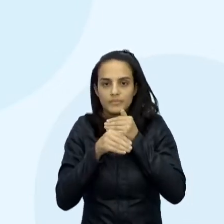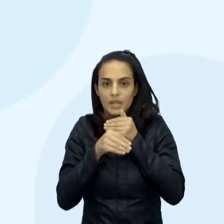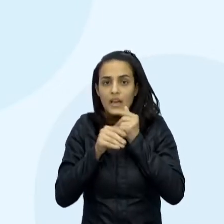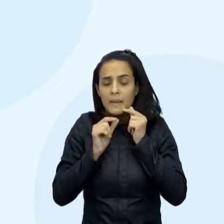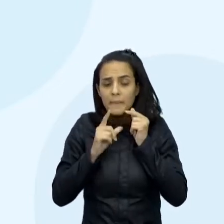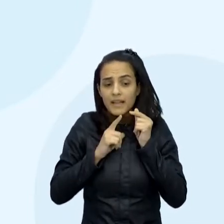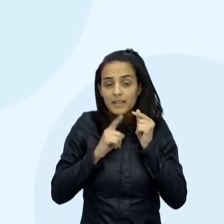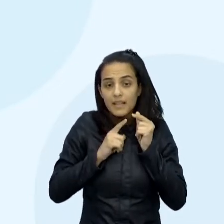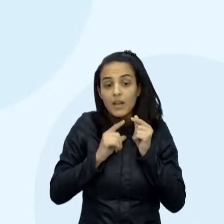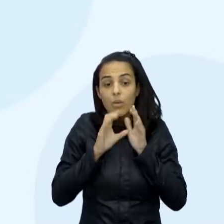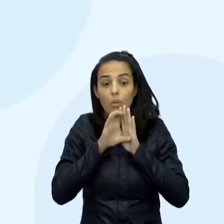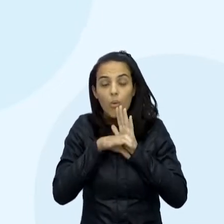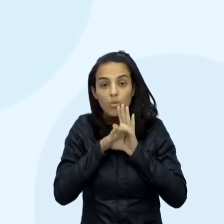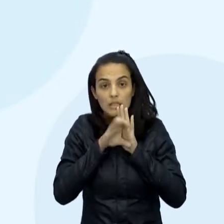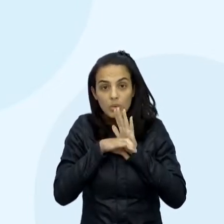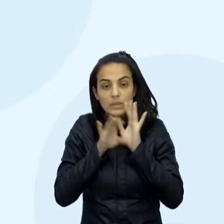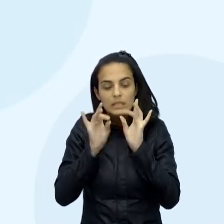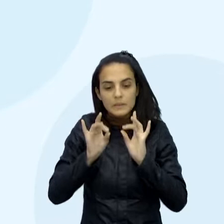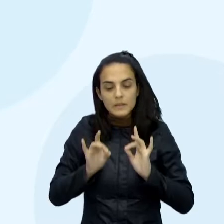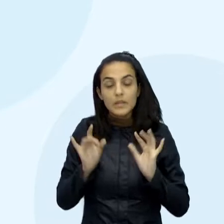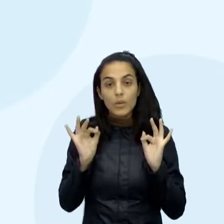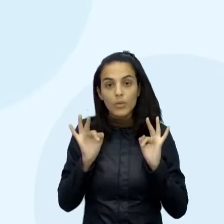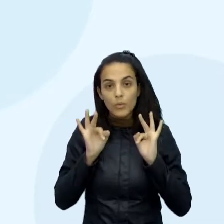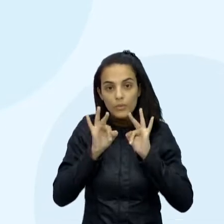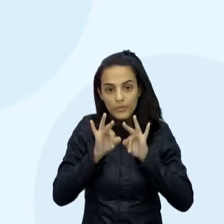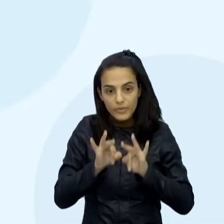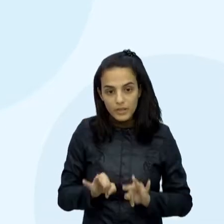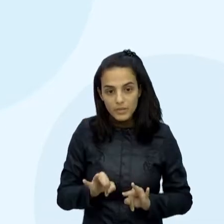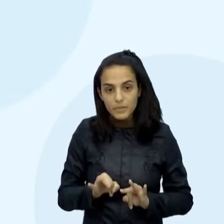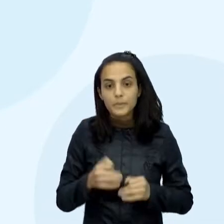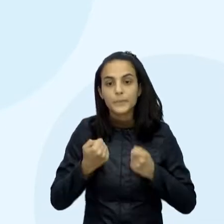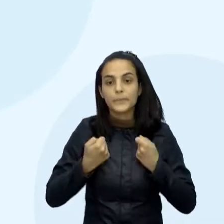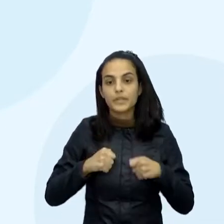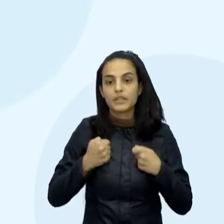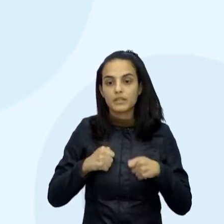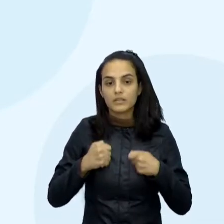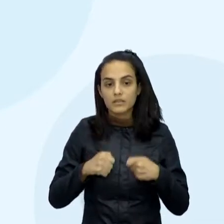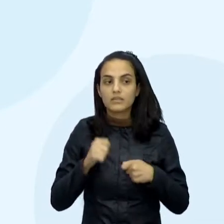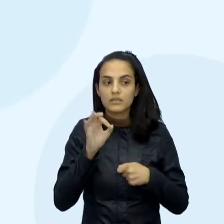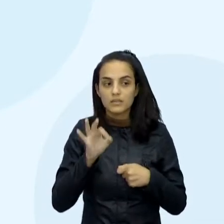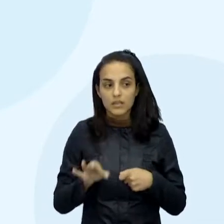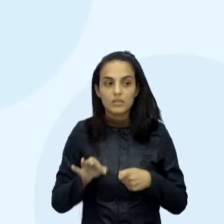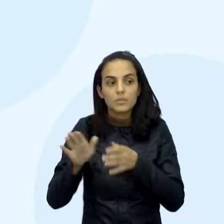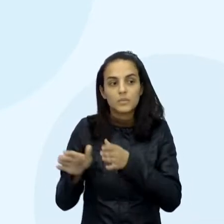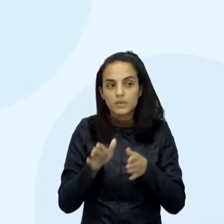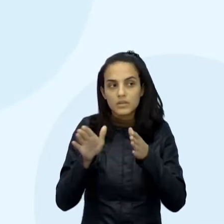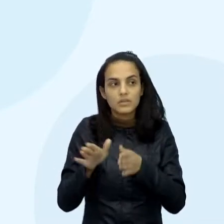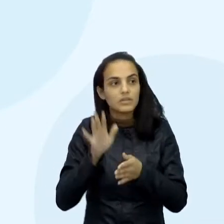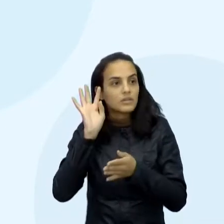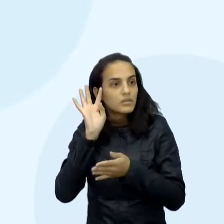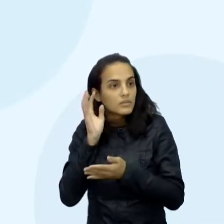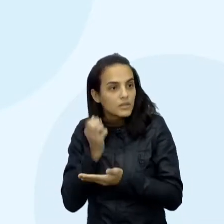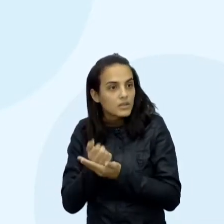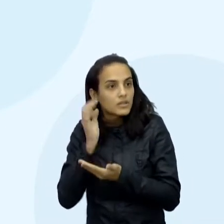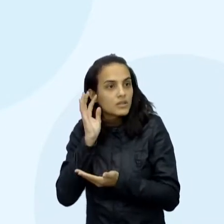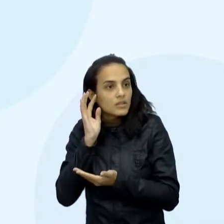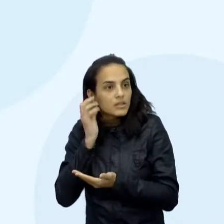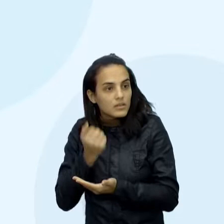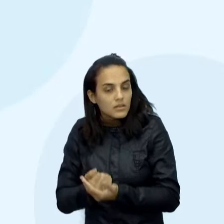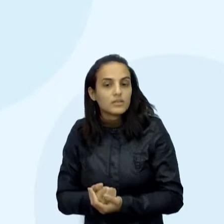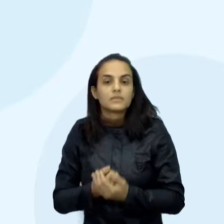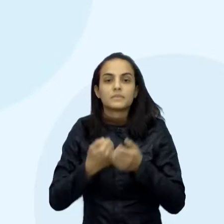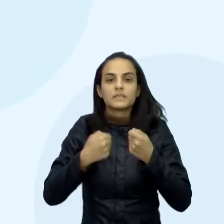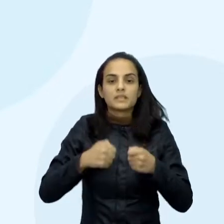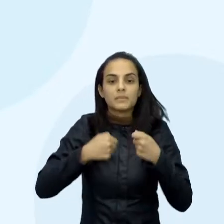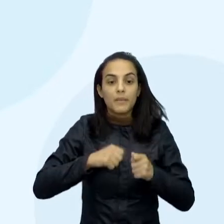obter aí conteúdos que, ao final, precisamos aí produzir um podcast, né? O que tem que